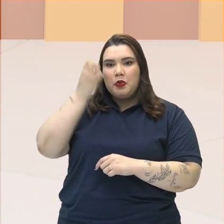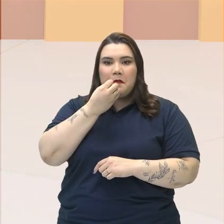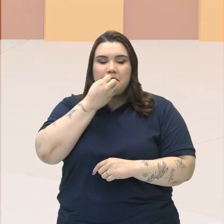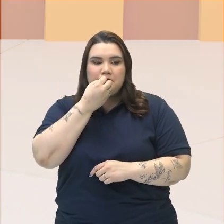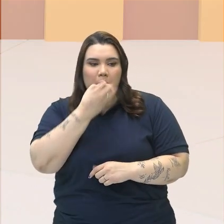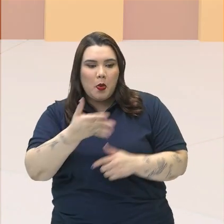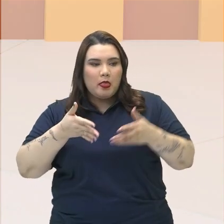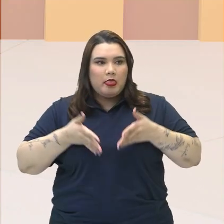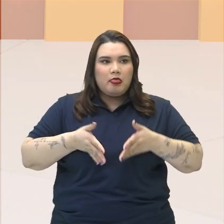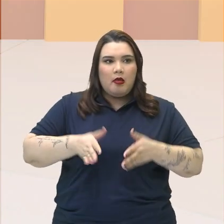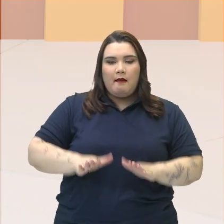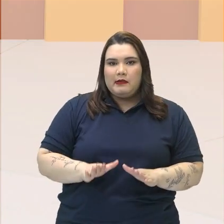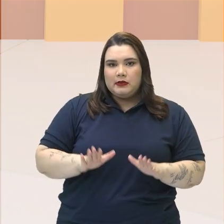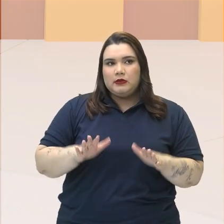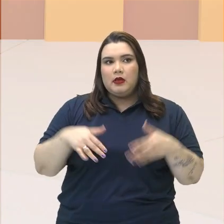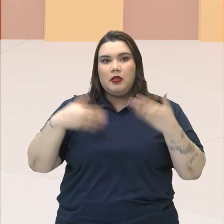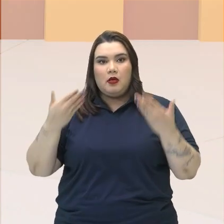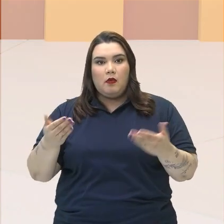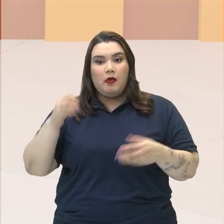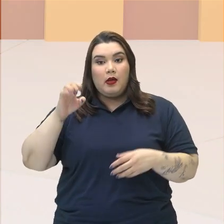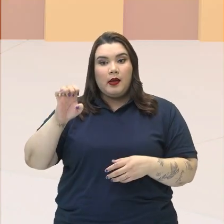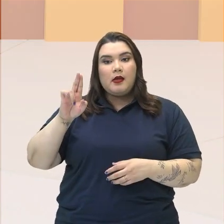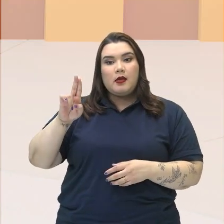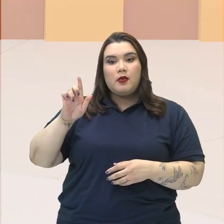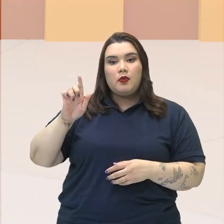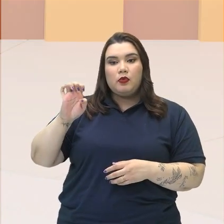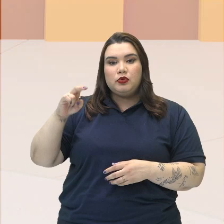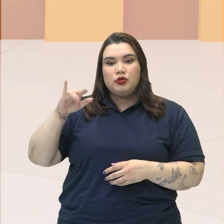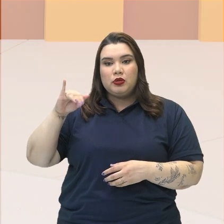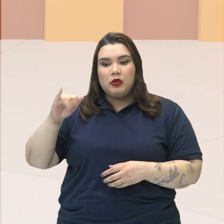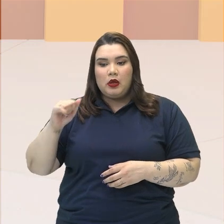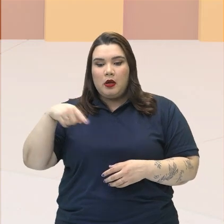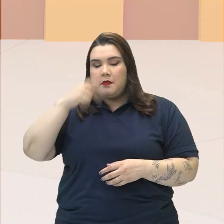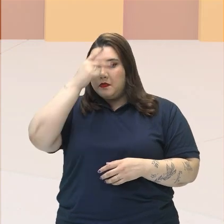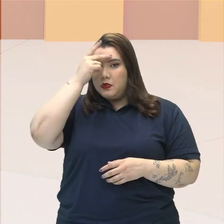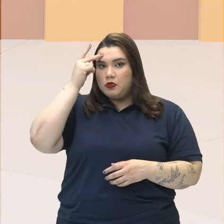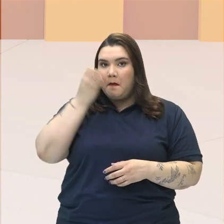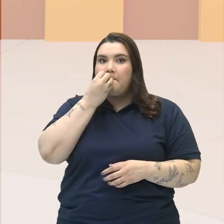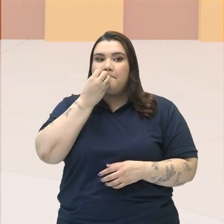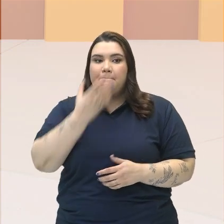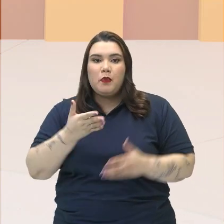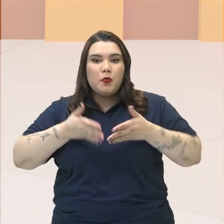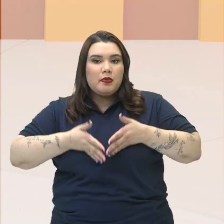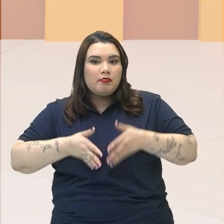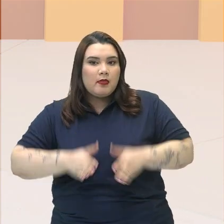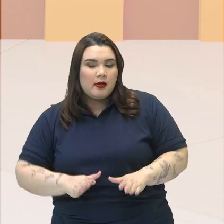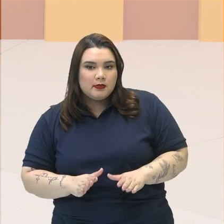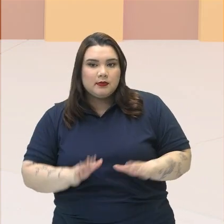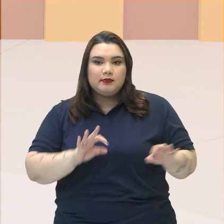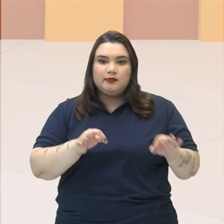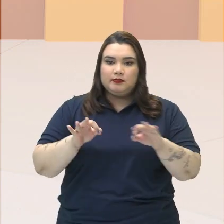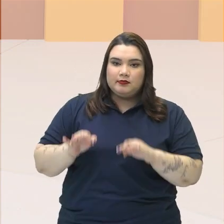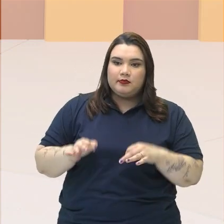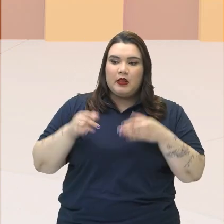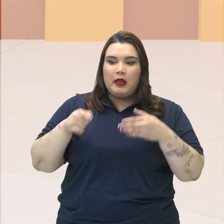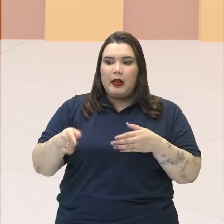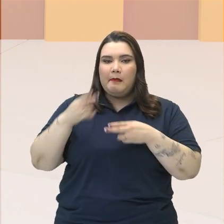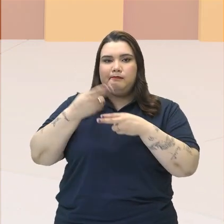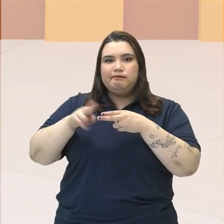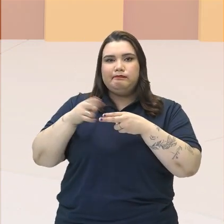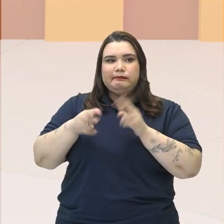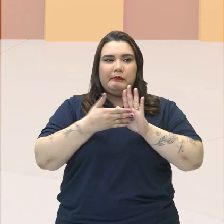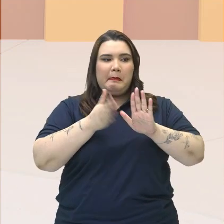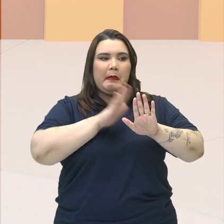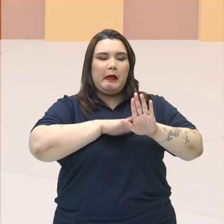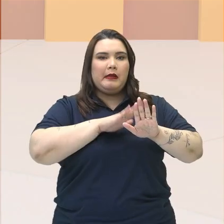O bem-nascido. Então, eugenia, o bem, o bom nascido. Então, isso disfarçado aí